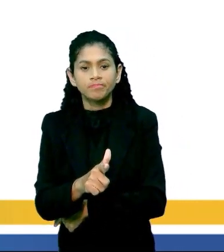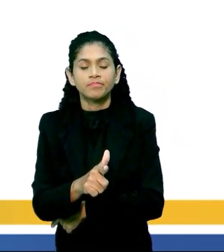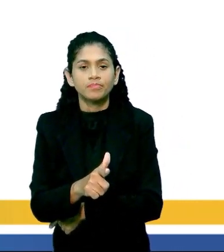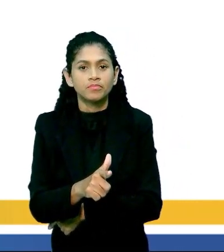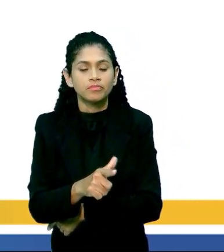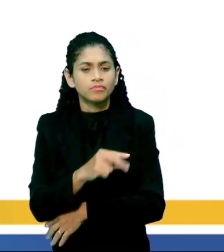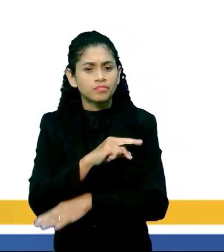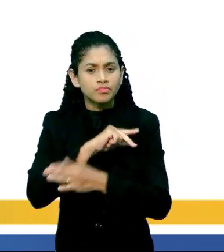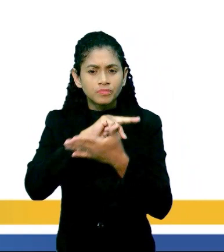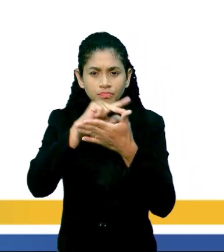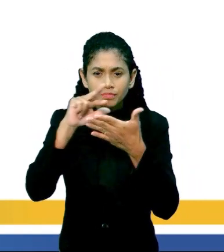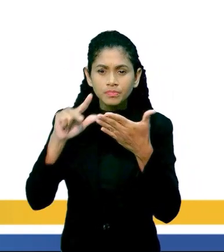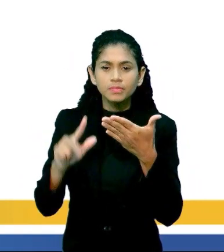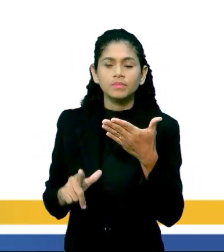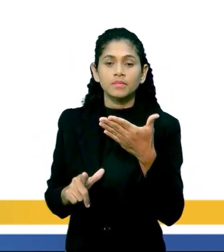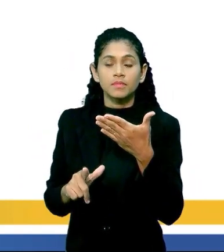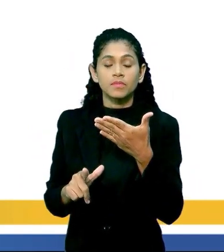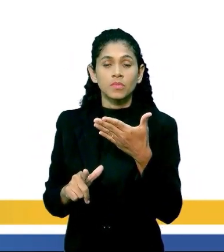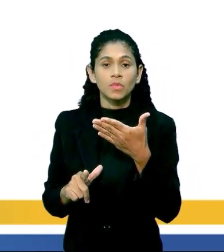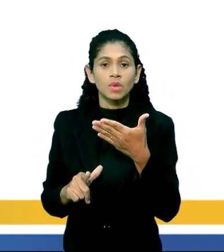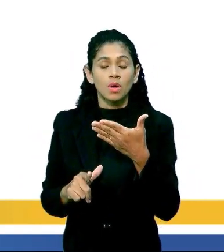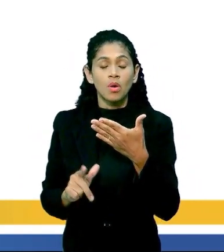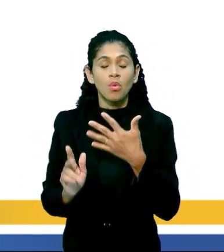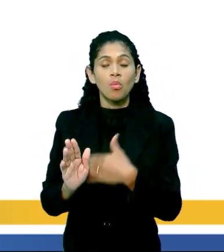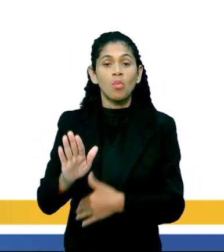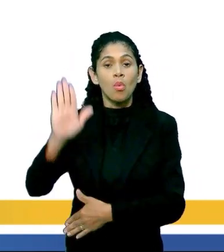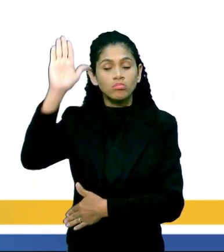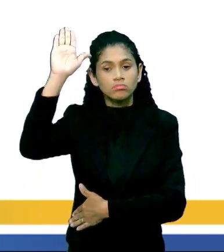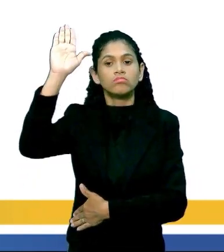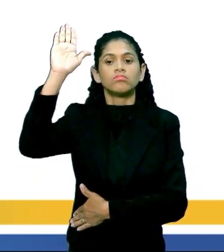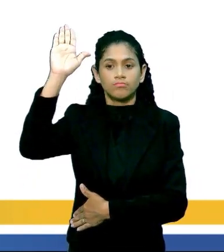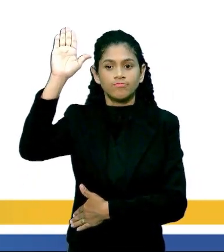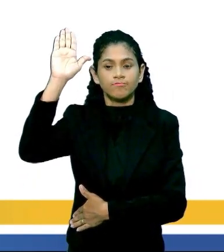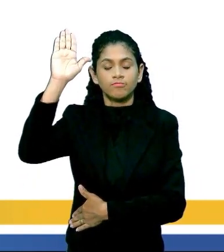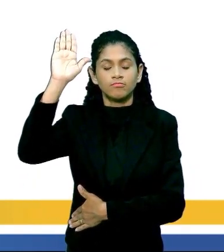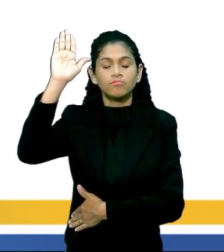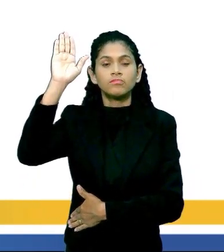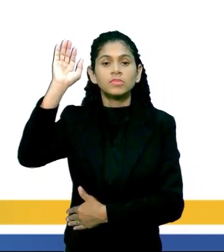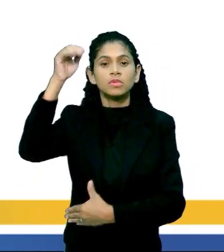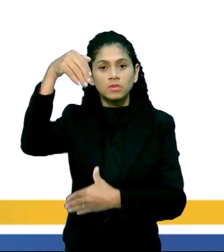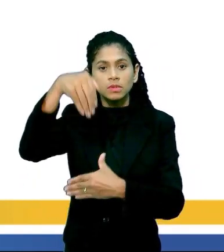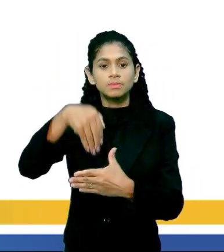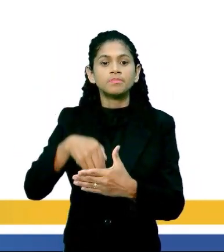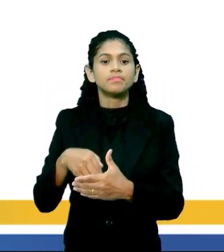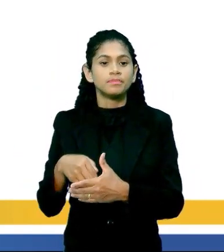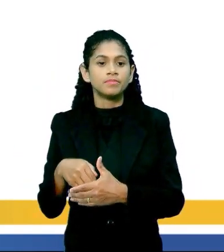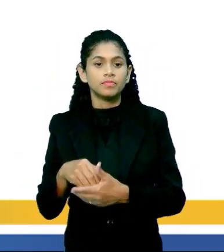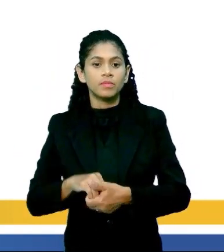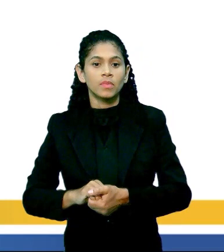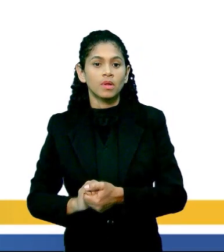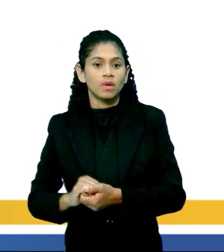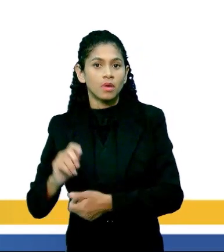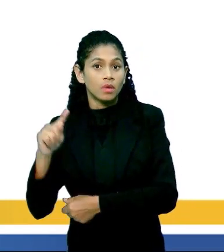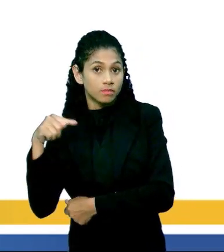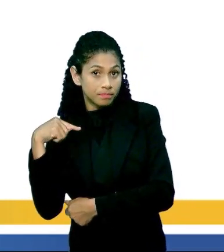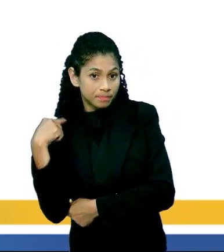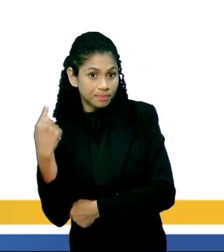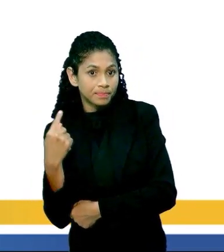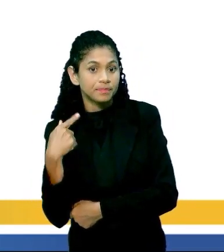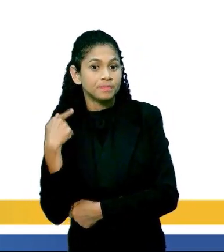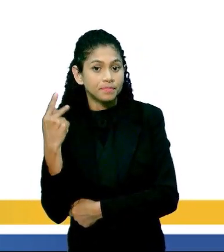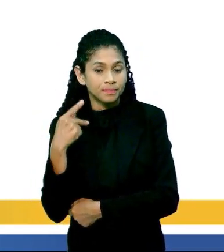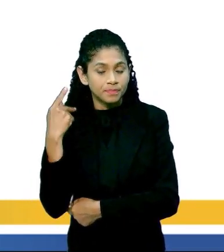de deputado. E assim, lendo e ouvindo, foi se formando a memória coletiva desse povo alegre